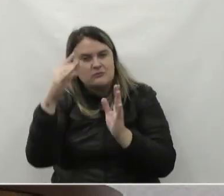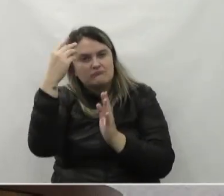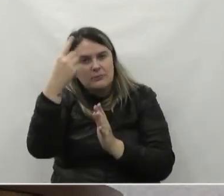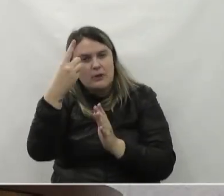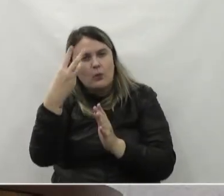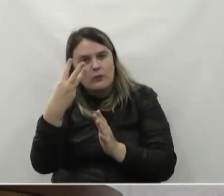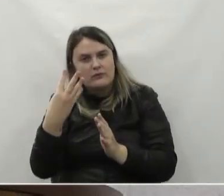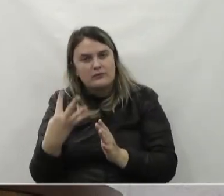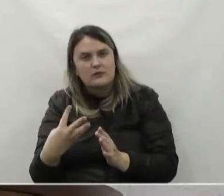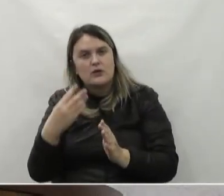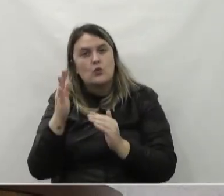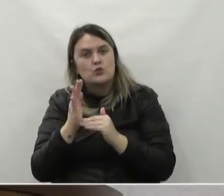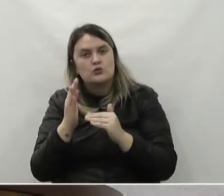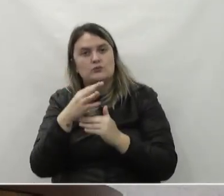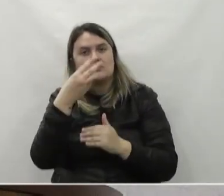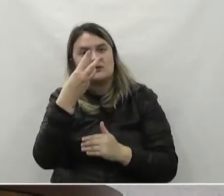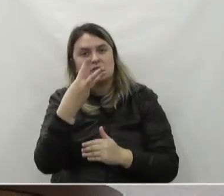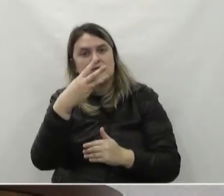seria de